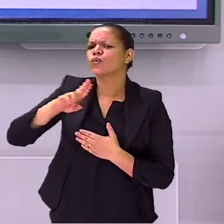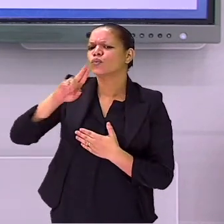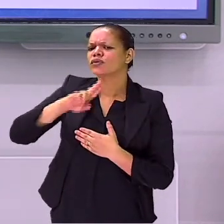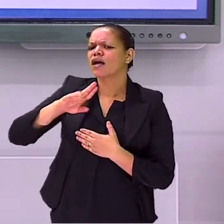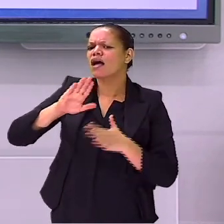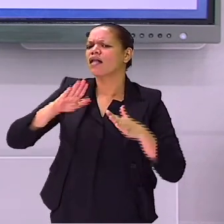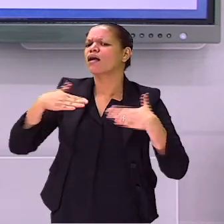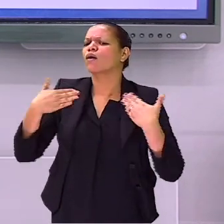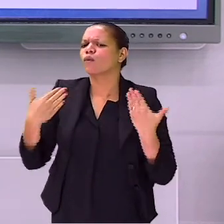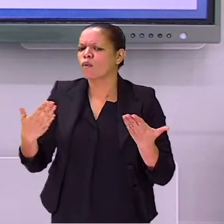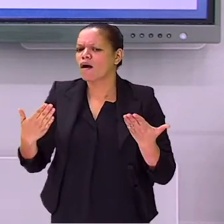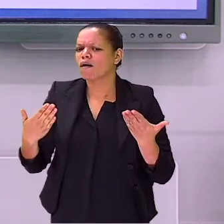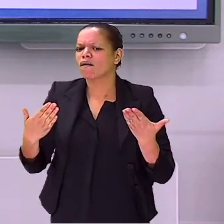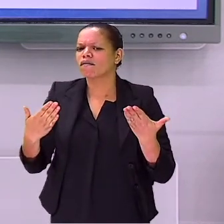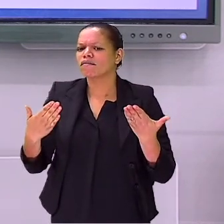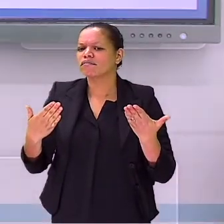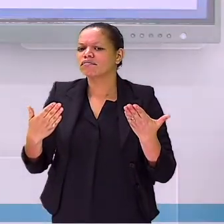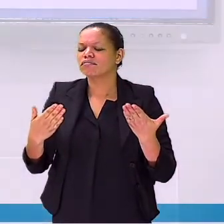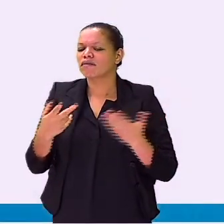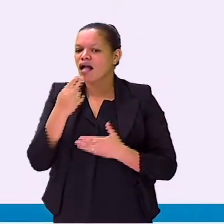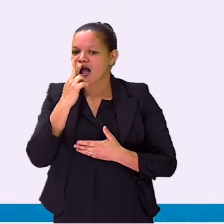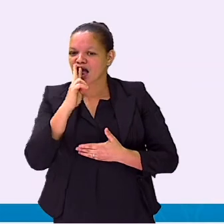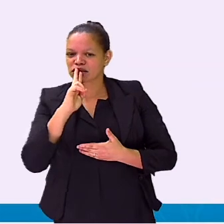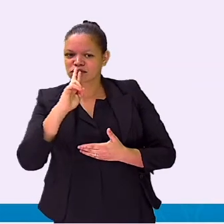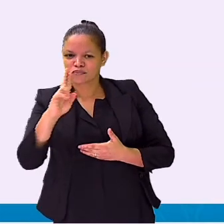a hortelã, com